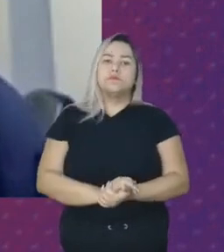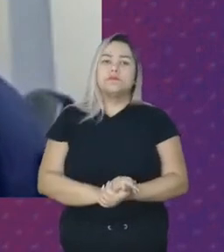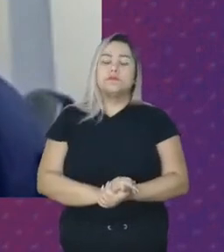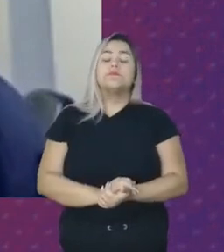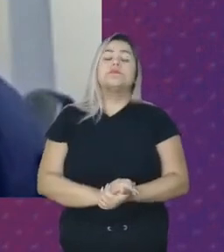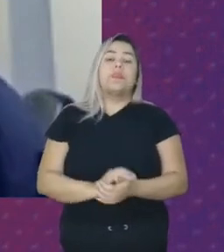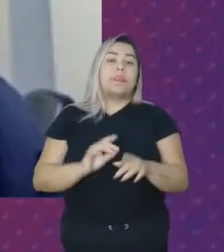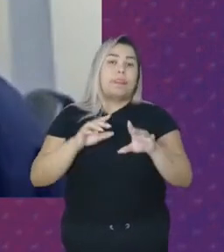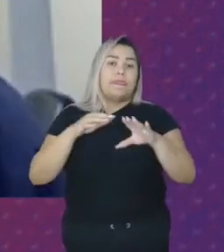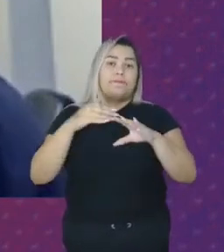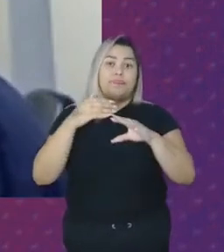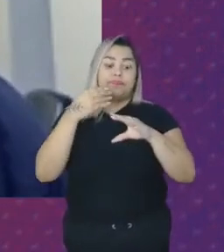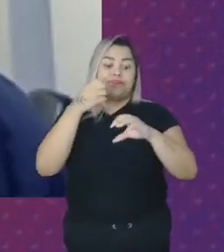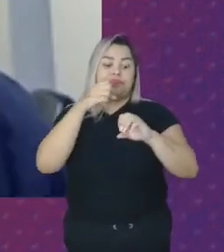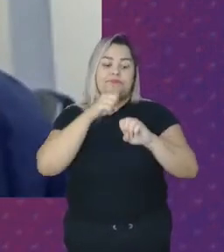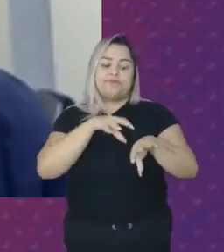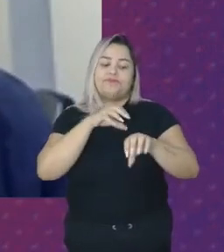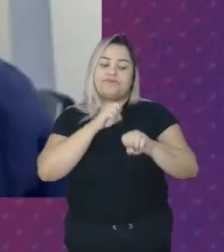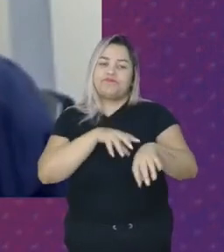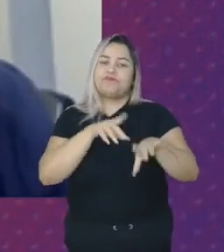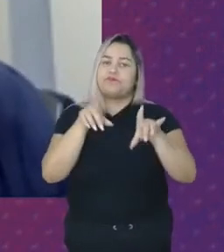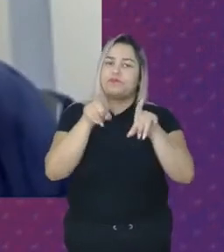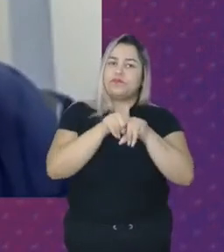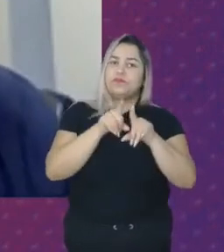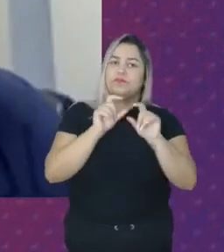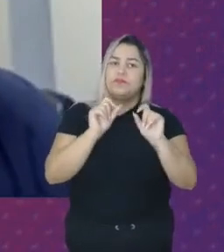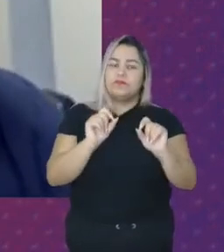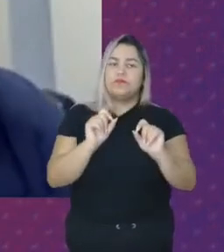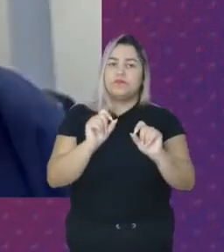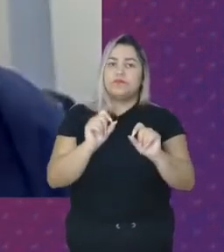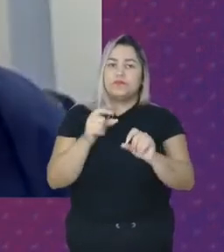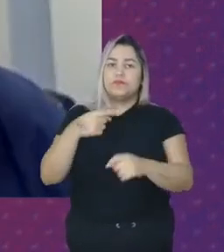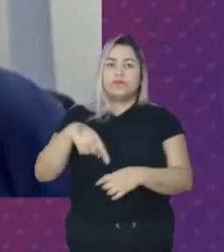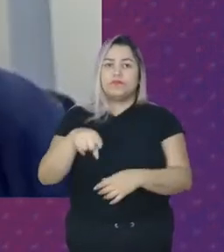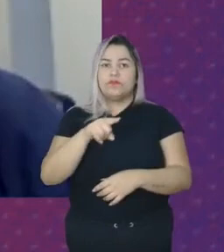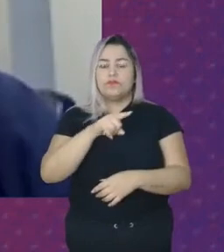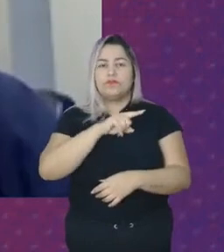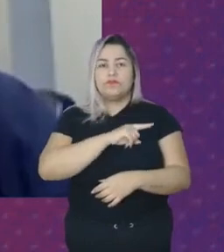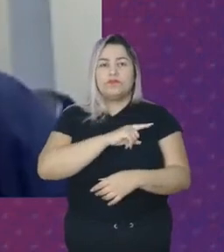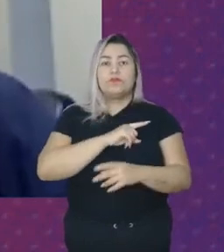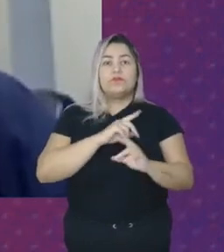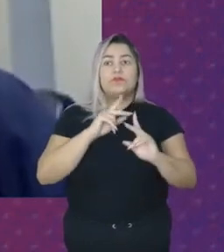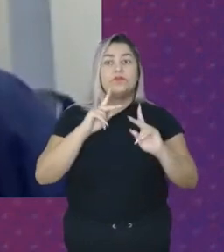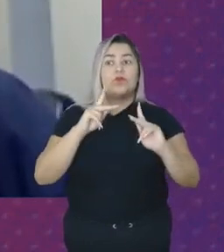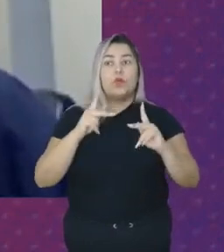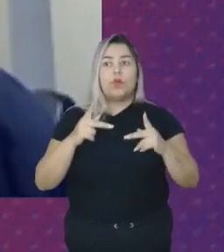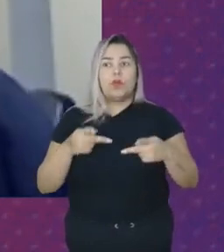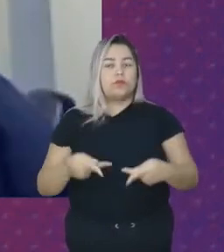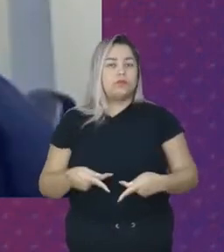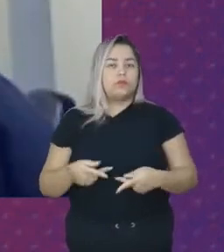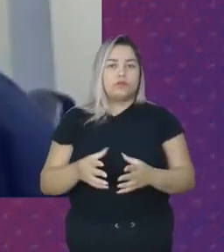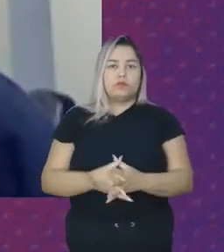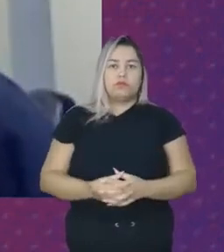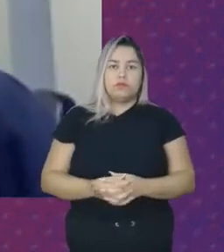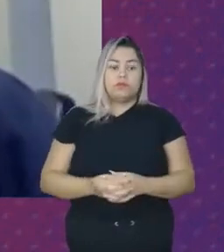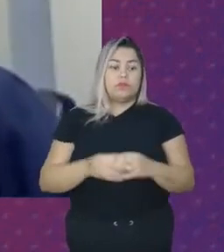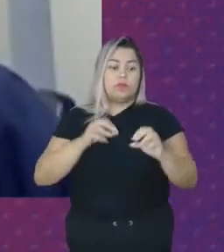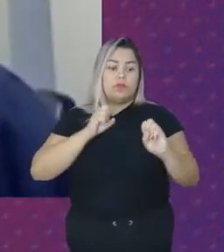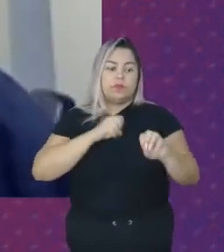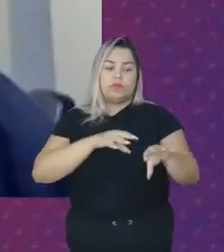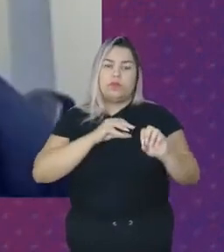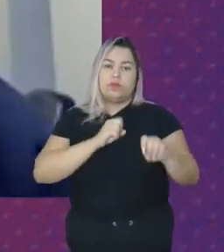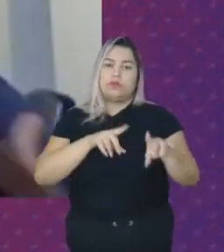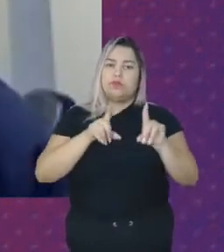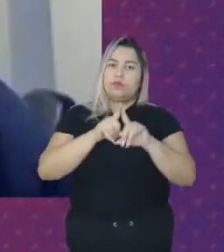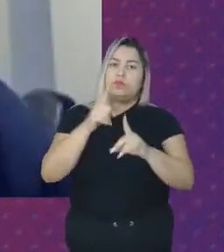na educação é apostar na nossa capacidade de nos humanizarmos. A educação é esse processo